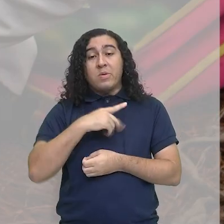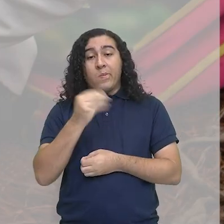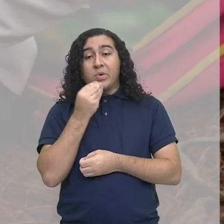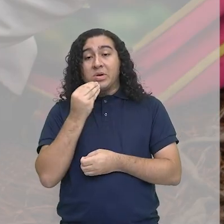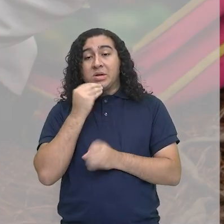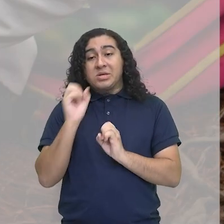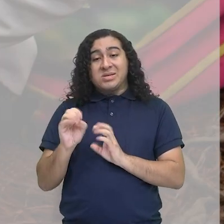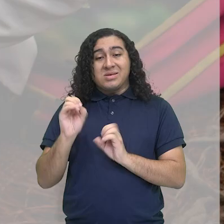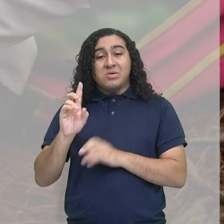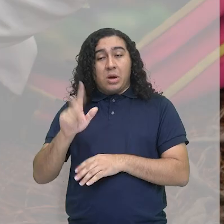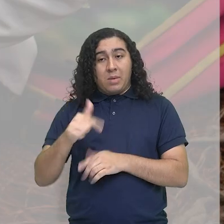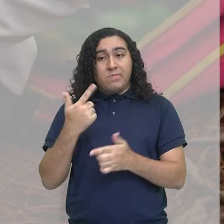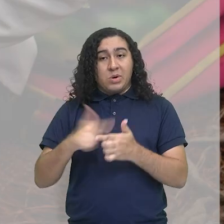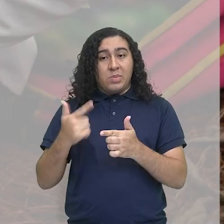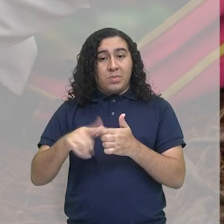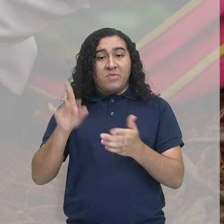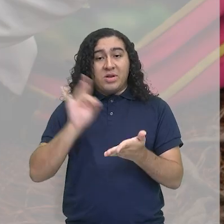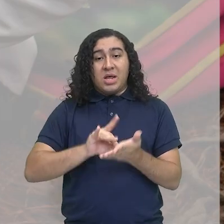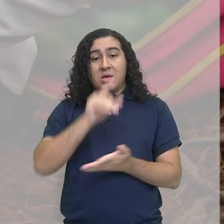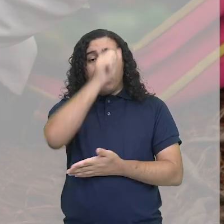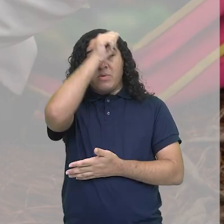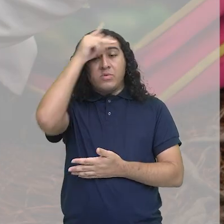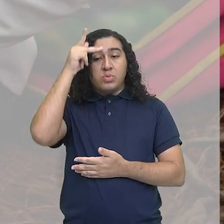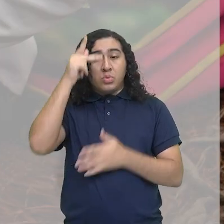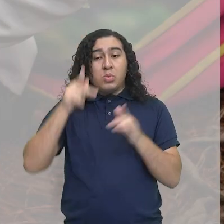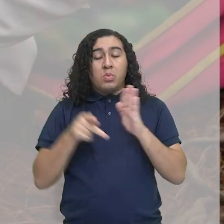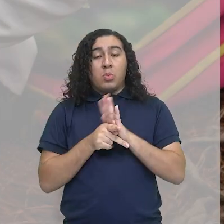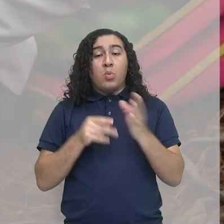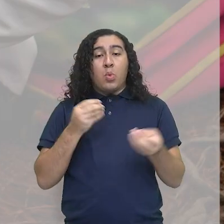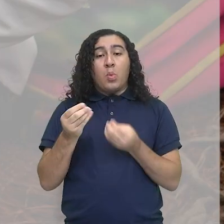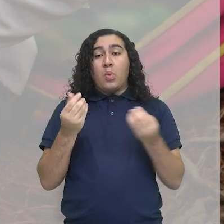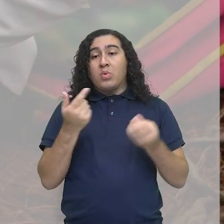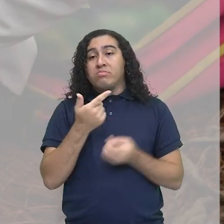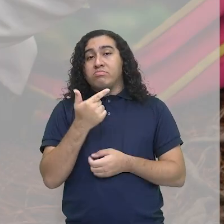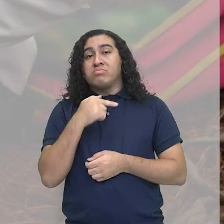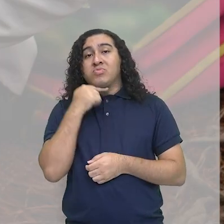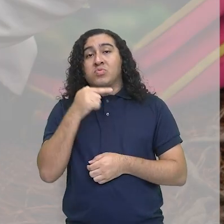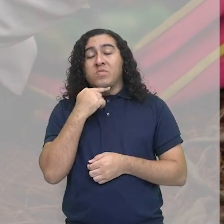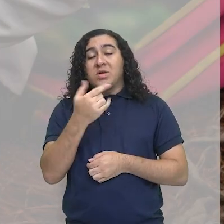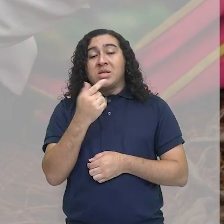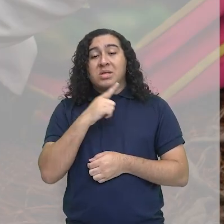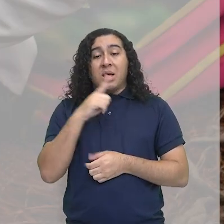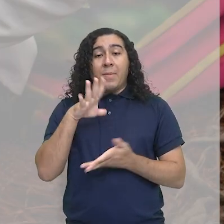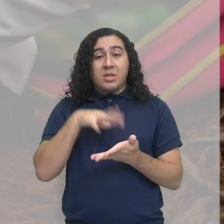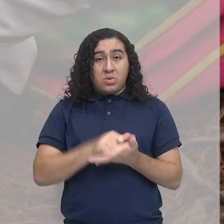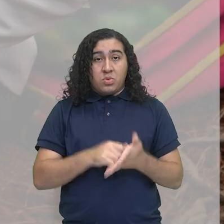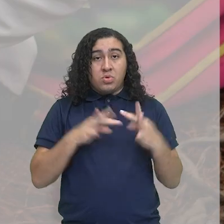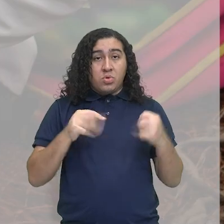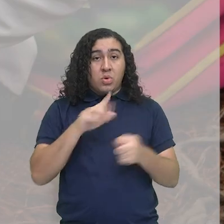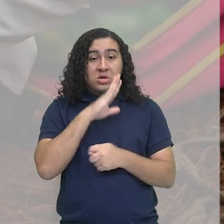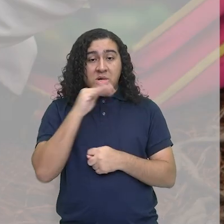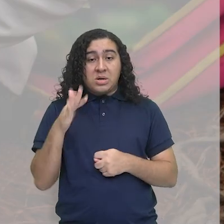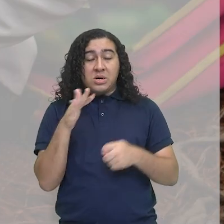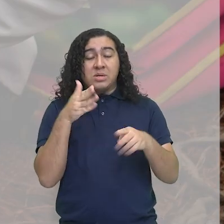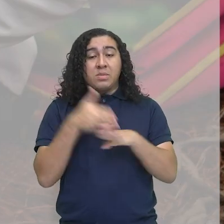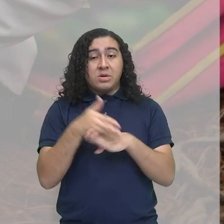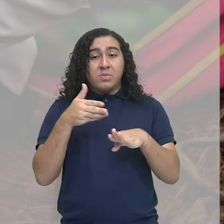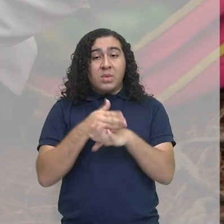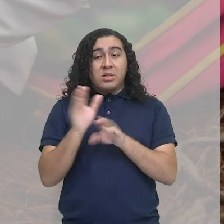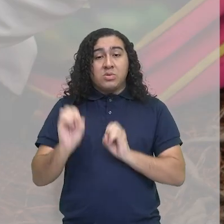exemplo. Esse é um grande problema das prefeituras, né, de não conseguir atender a população infantil, a população